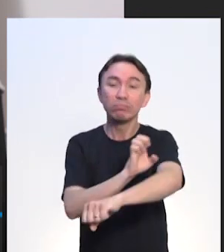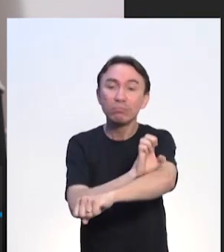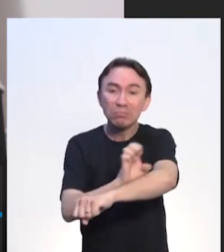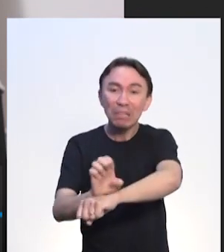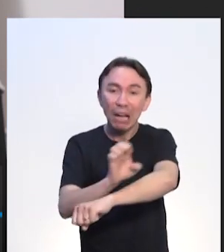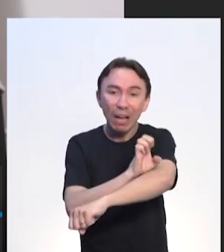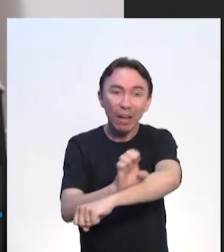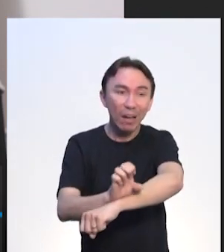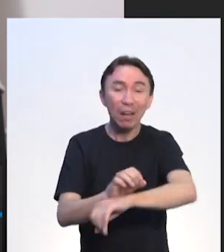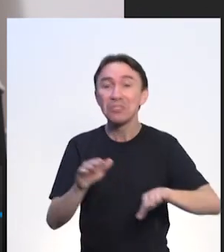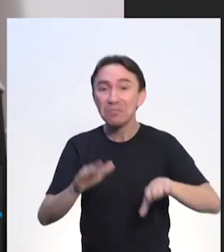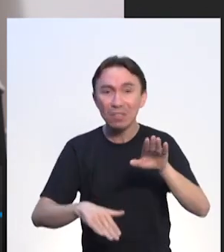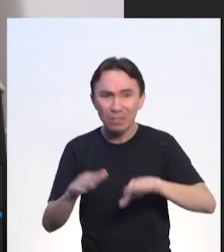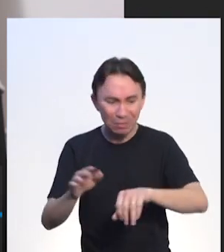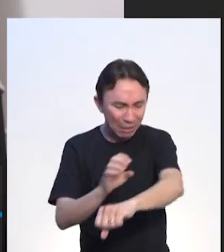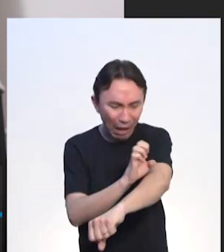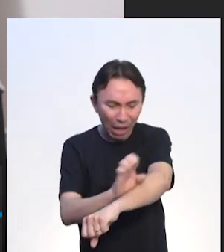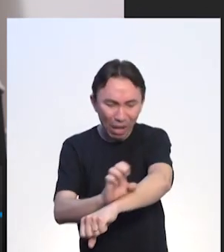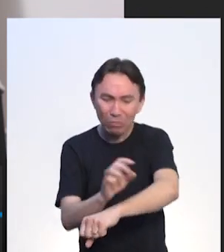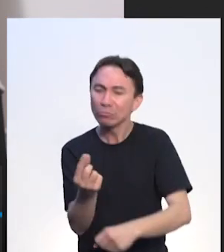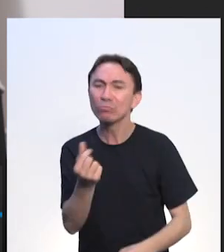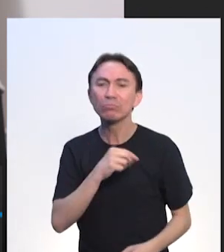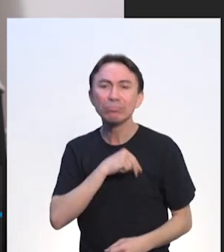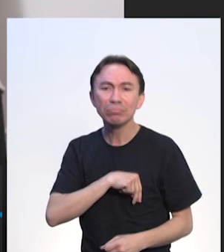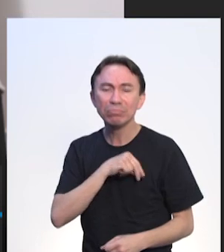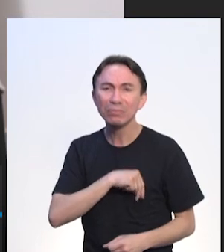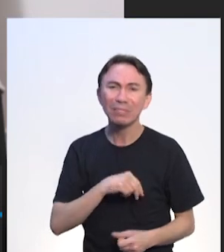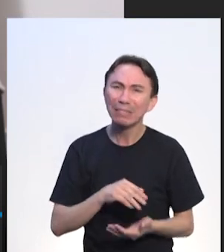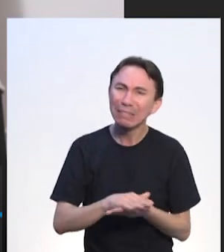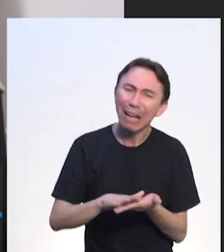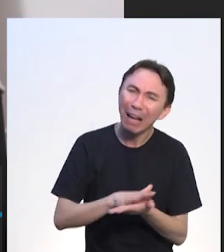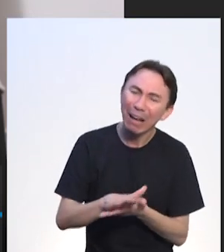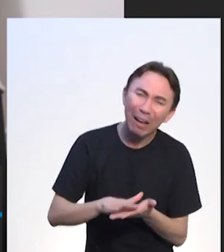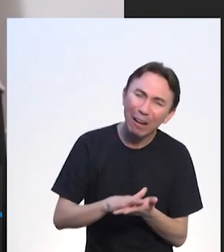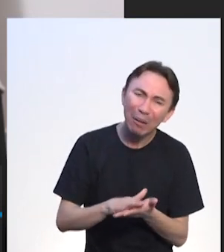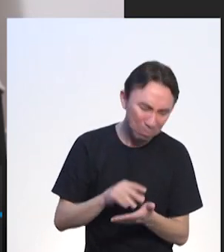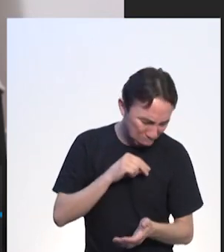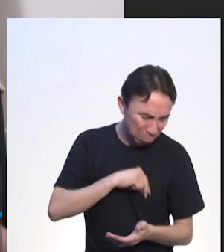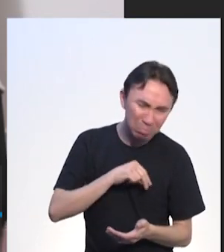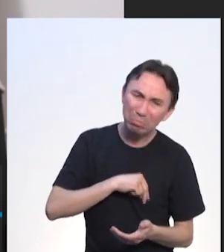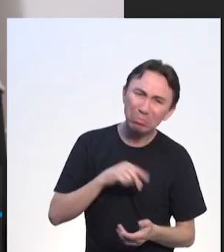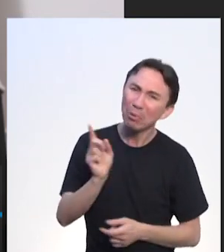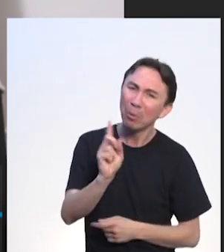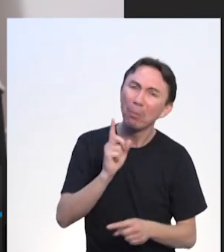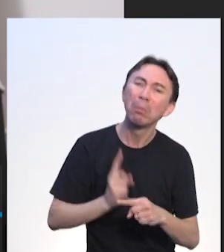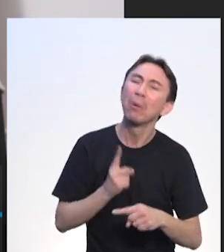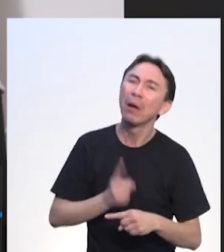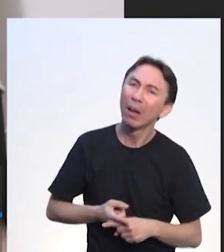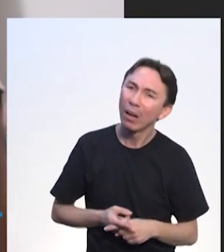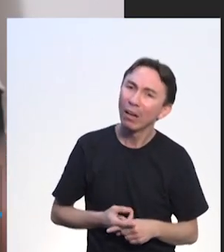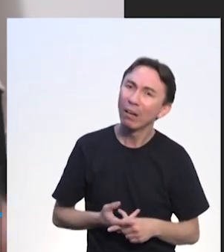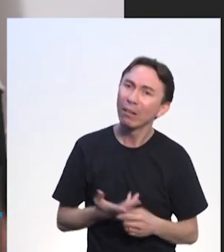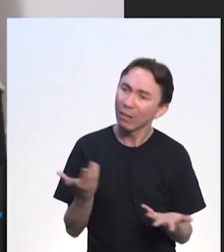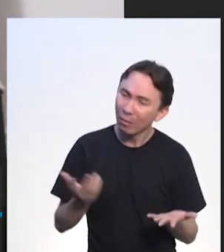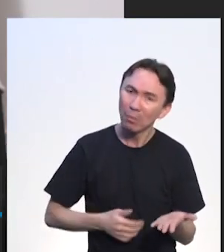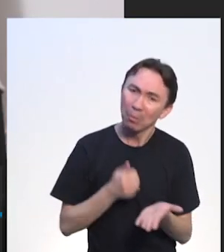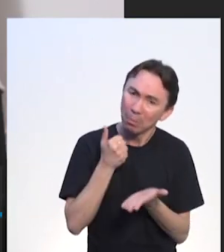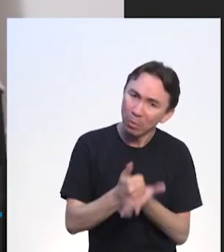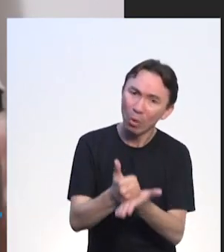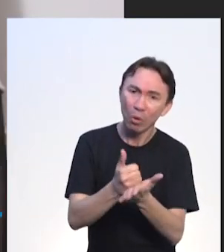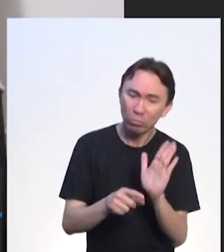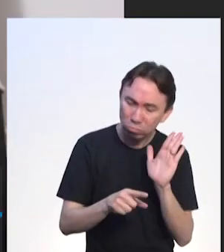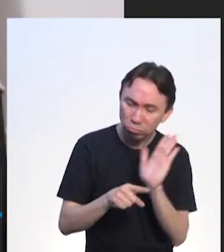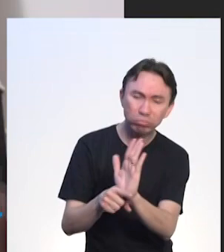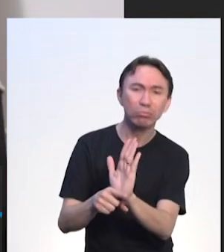não é remunerado, então por que não é? Será que não pode existir ali uma iniciativa de apoio, né, a esses estagiários, a